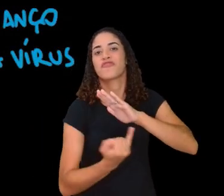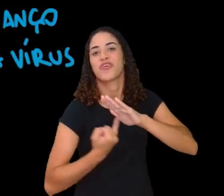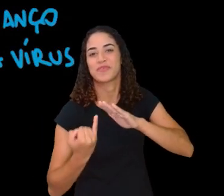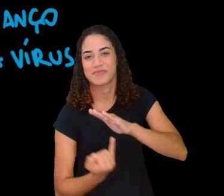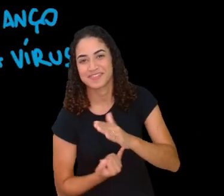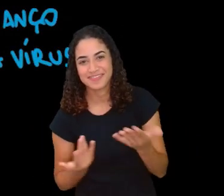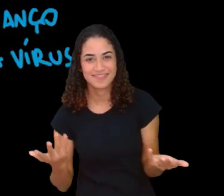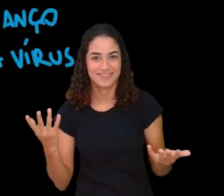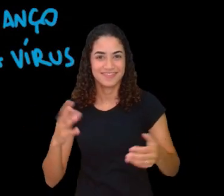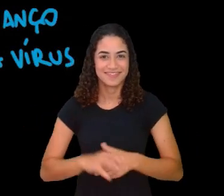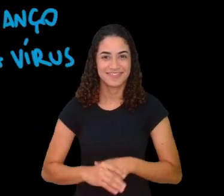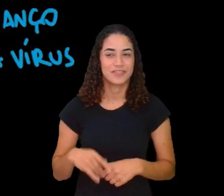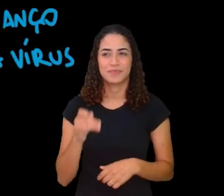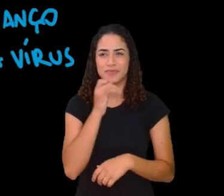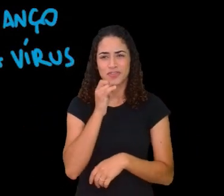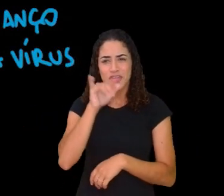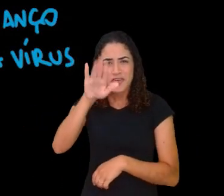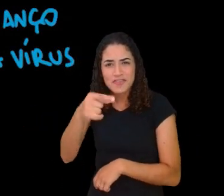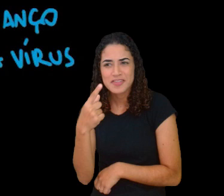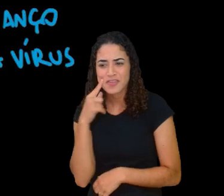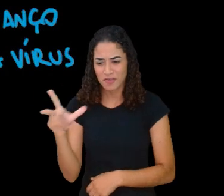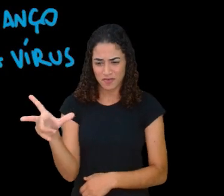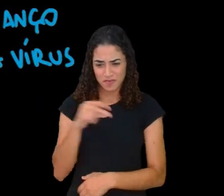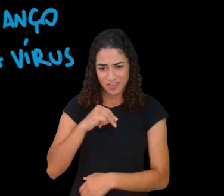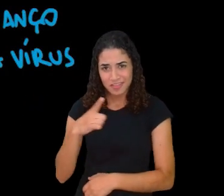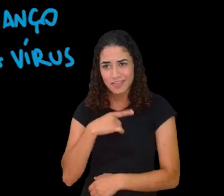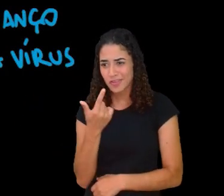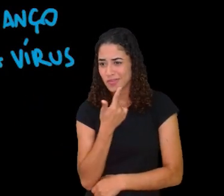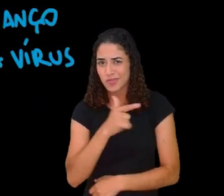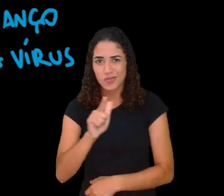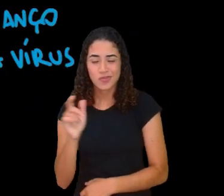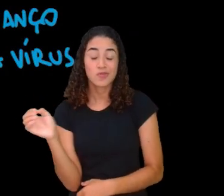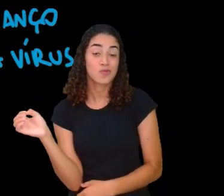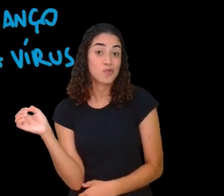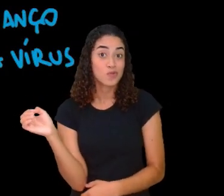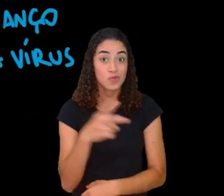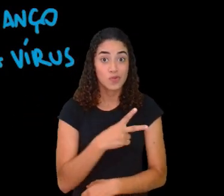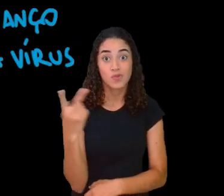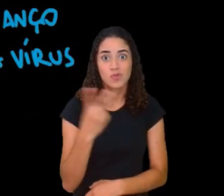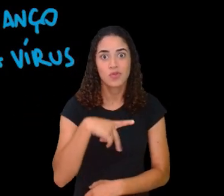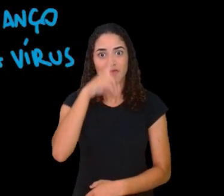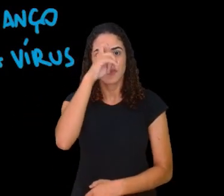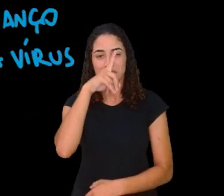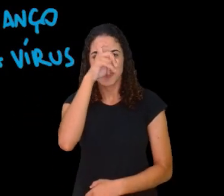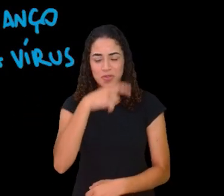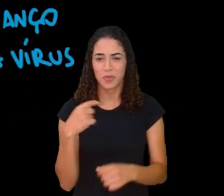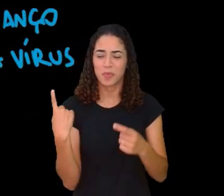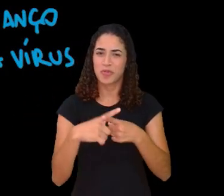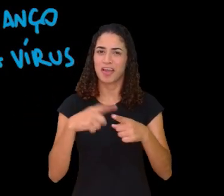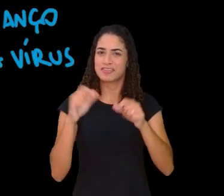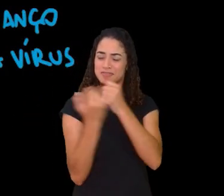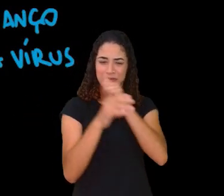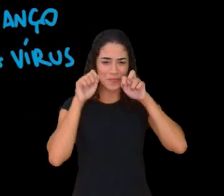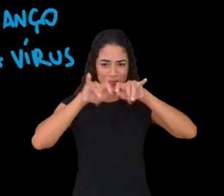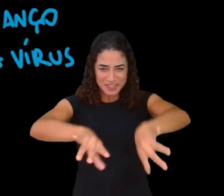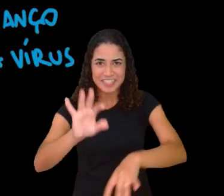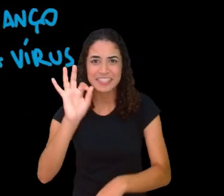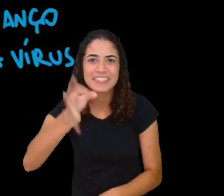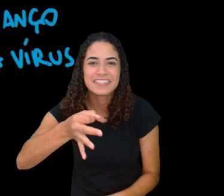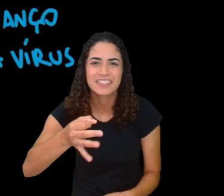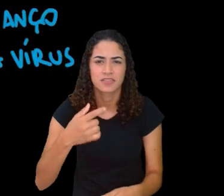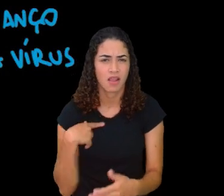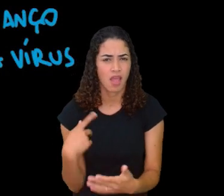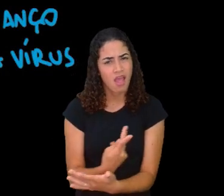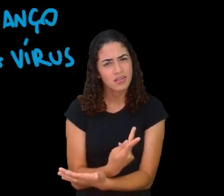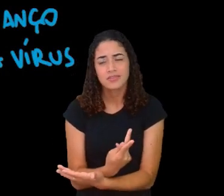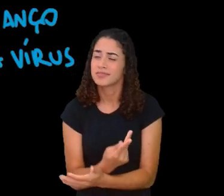informal. Nossa, Caio, você viu que vai ter 2 novos hospitais na China? É que o vírus está espalhando, né? Não está errado